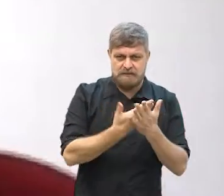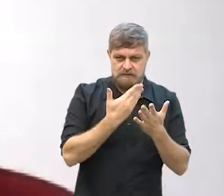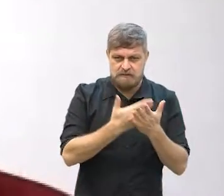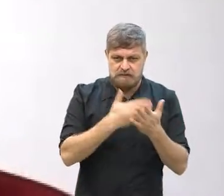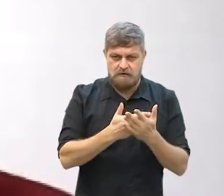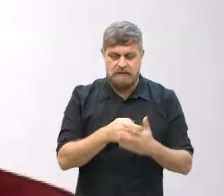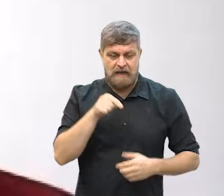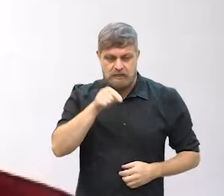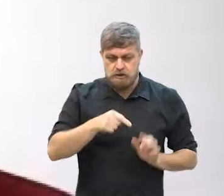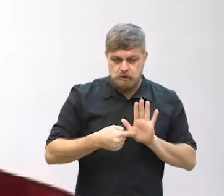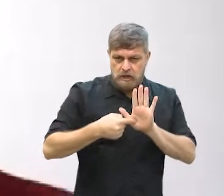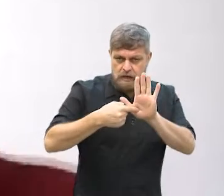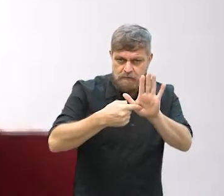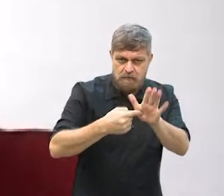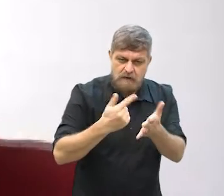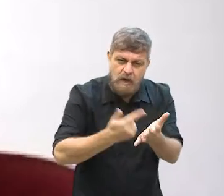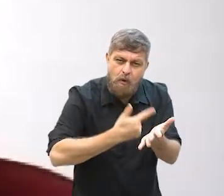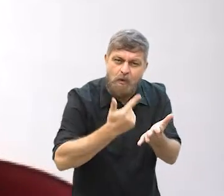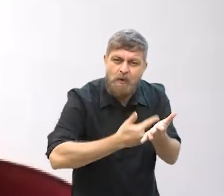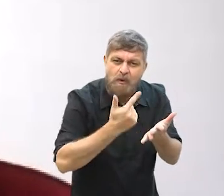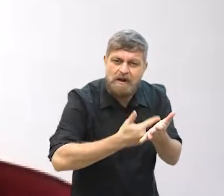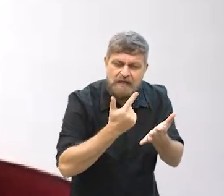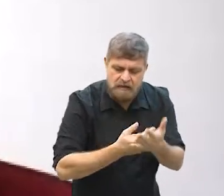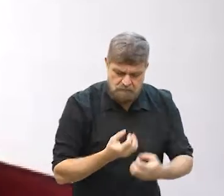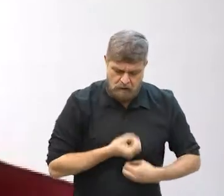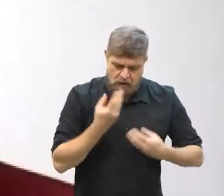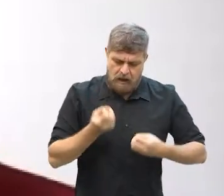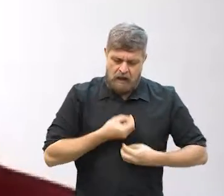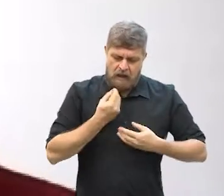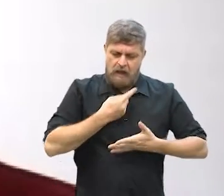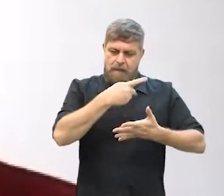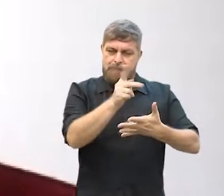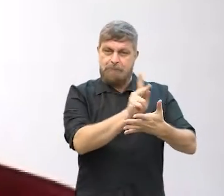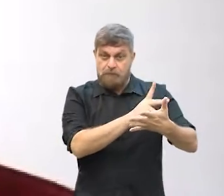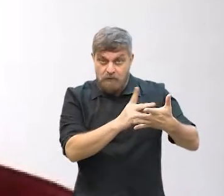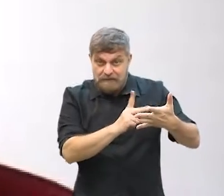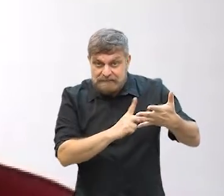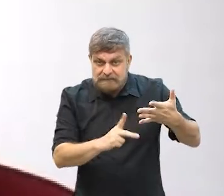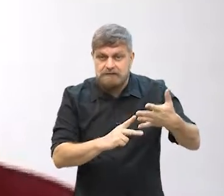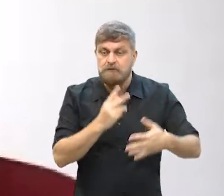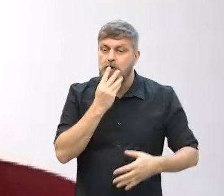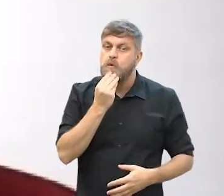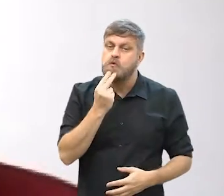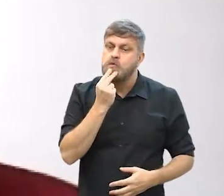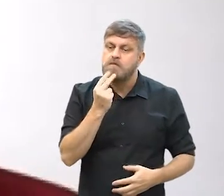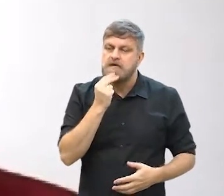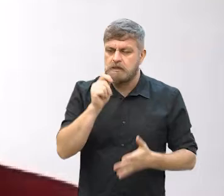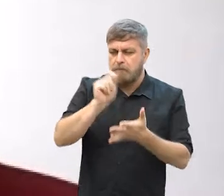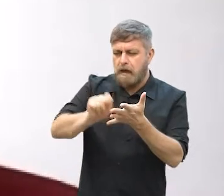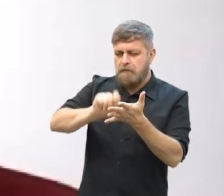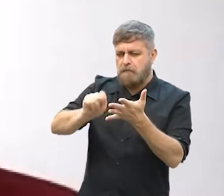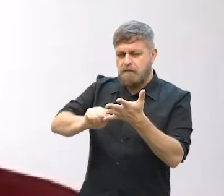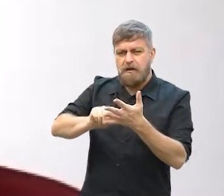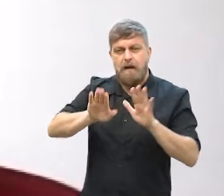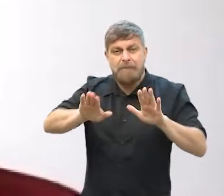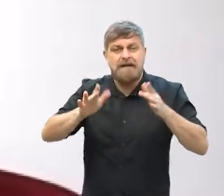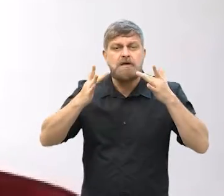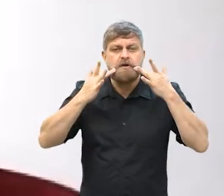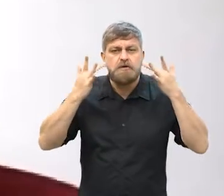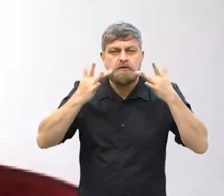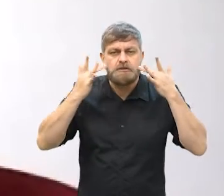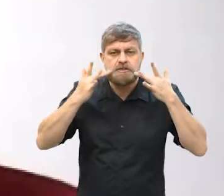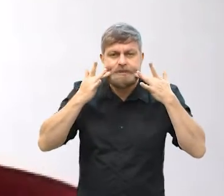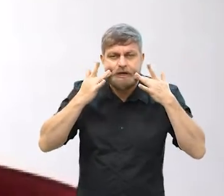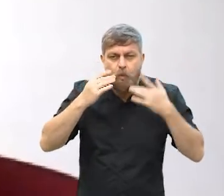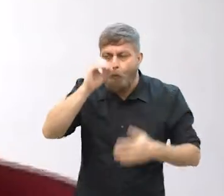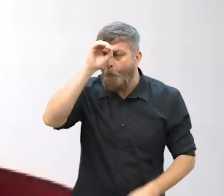questão da prosa do Machado e até um pouco ali da poesia, né, dos sonetos que o Machado fazia, mas pouco se discute a questão